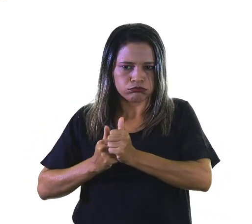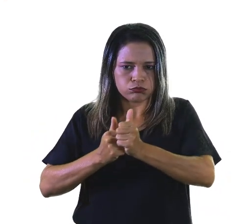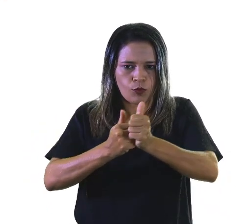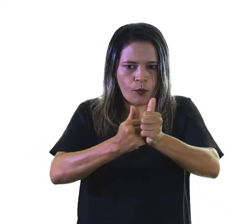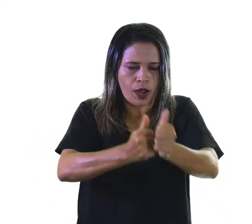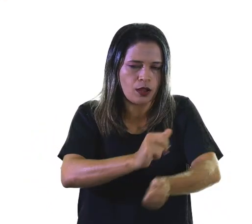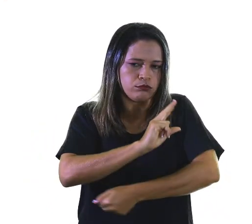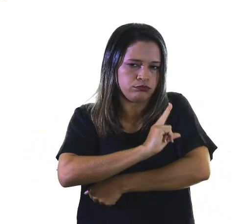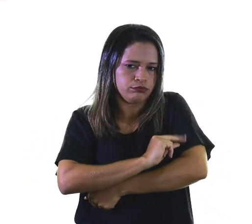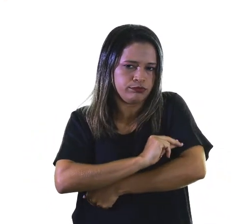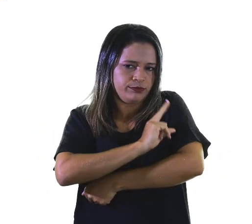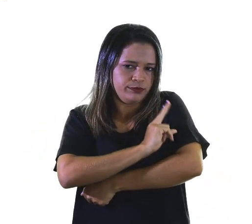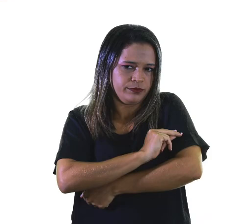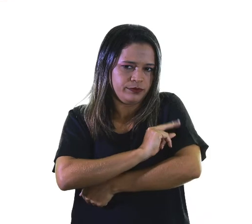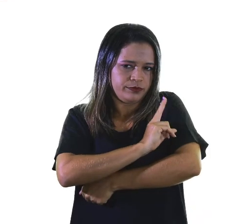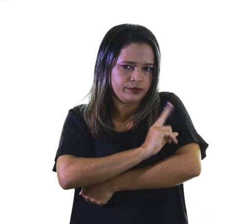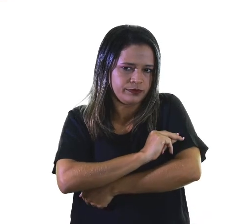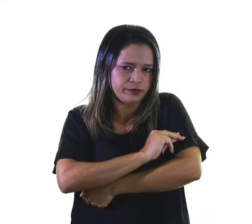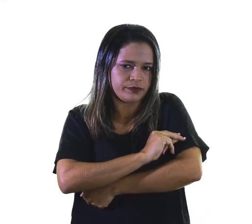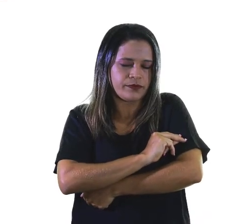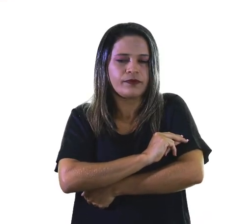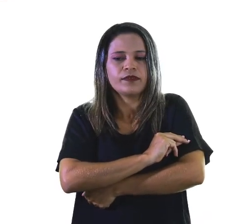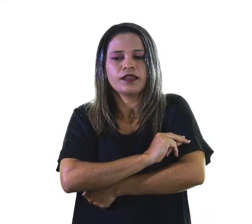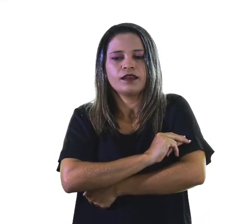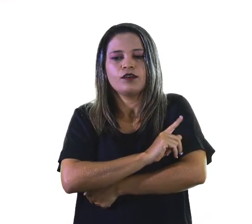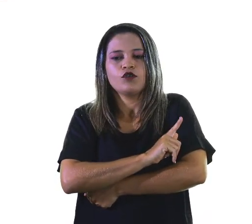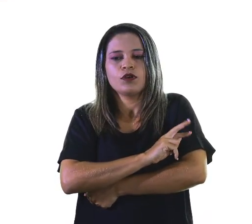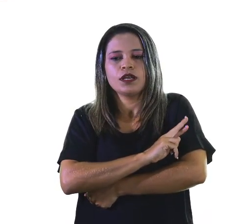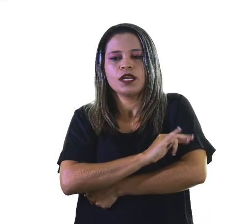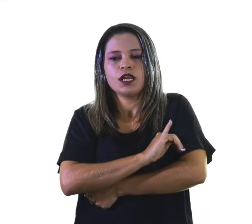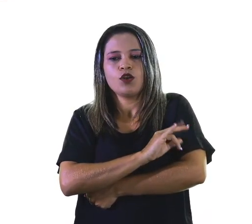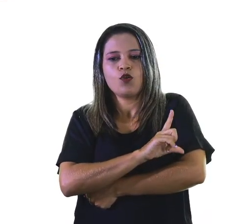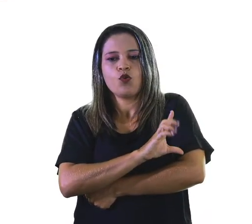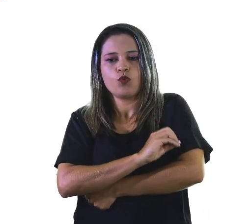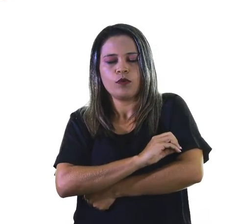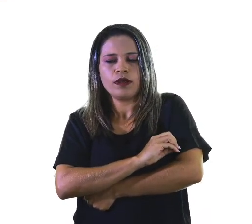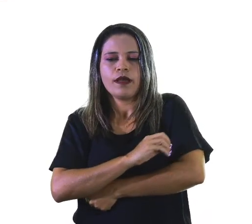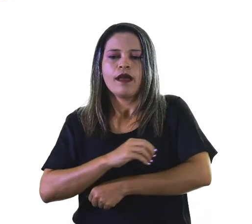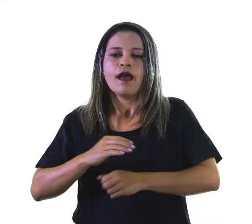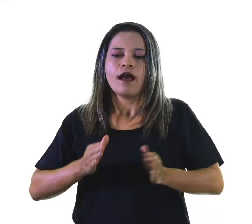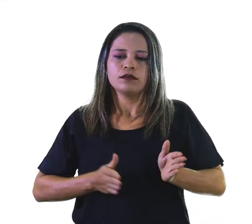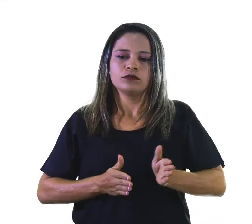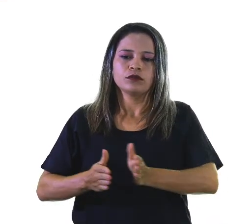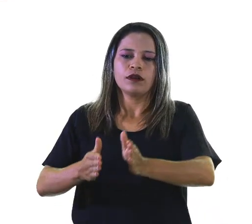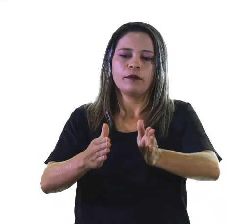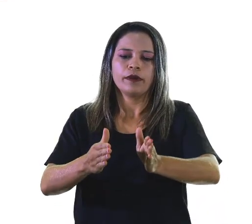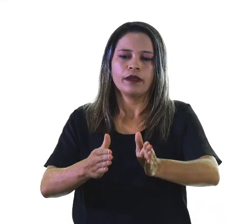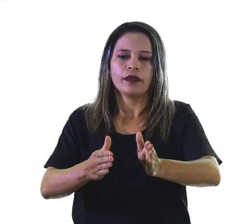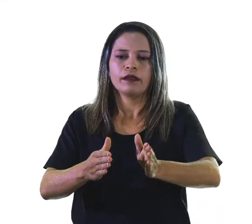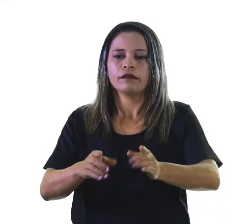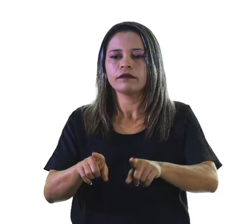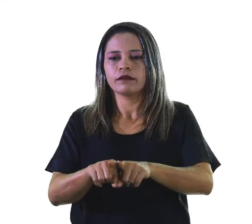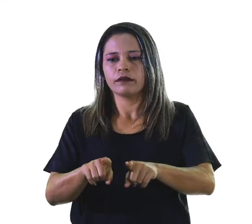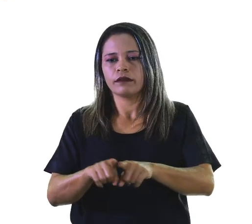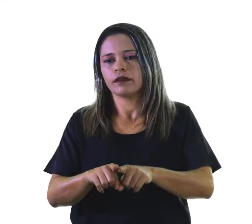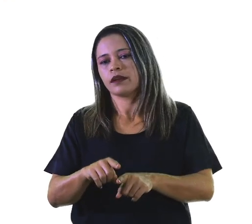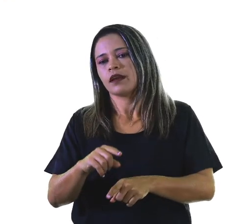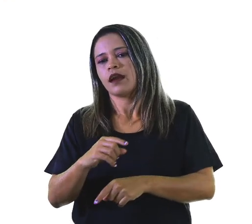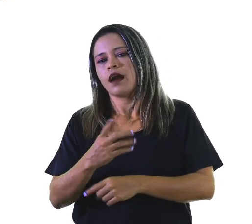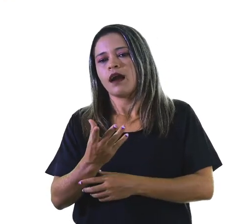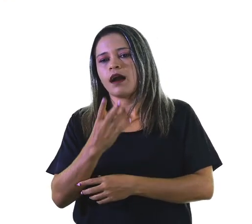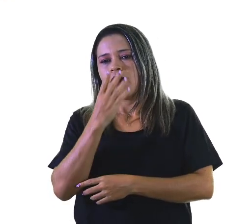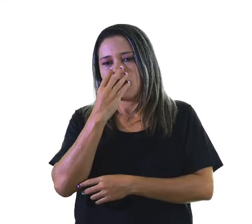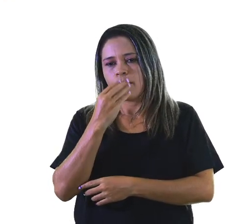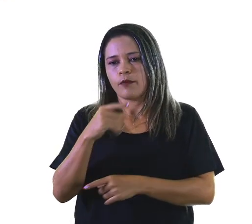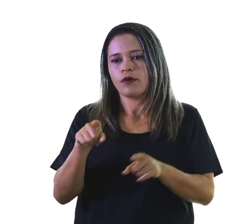grilo falante, Pepe. No caminho encontraram a dona Raposa e a dona Gata. Por